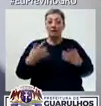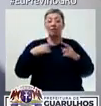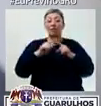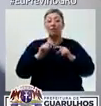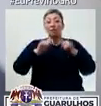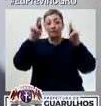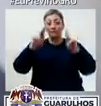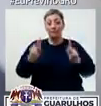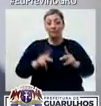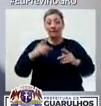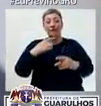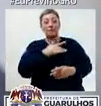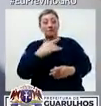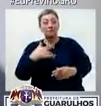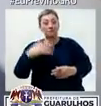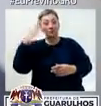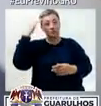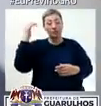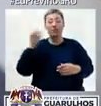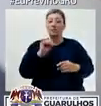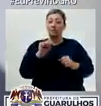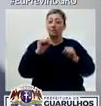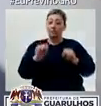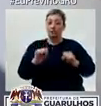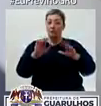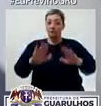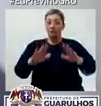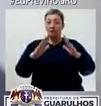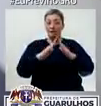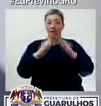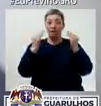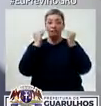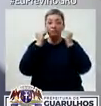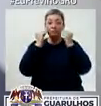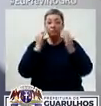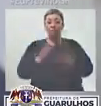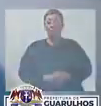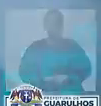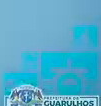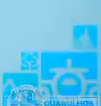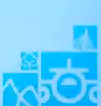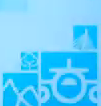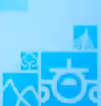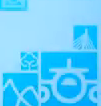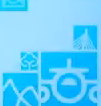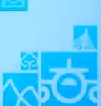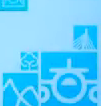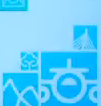Desejo a todos muita paz, saúde e sucesso e, se puder, fique em casa. Um beijo!